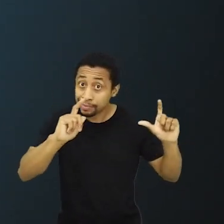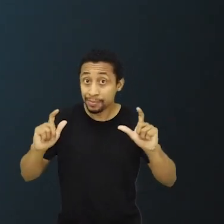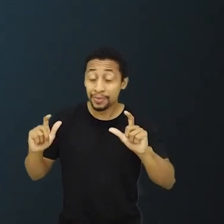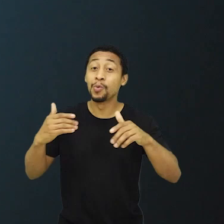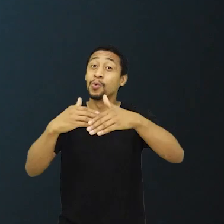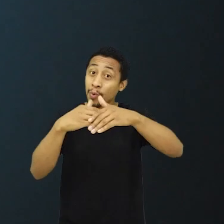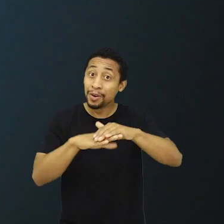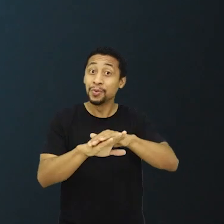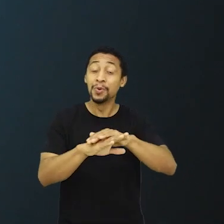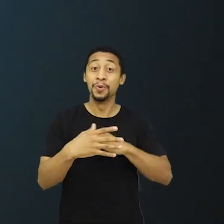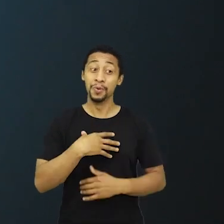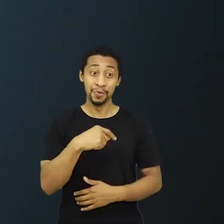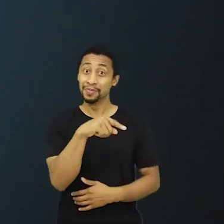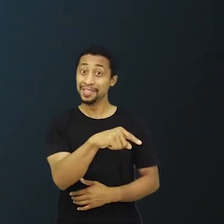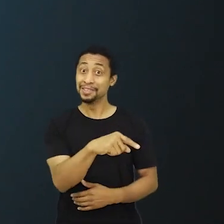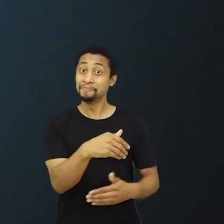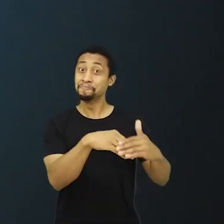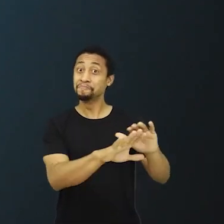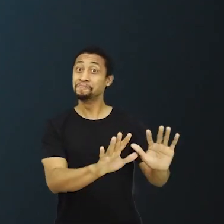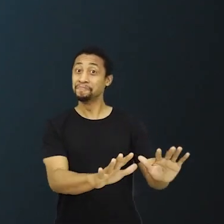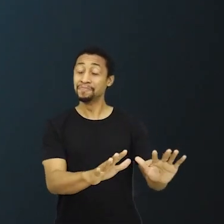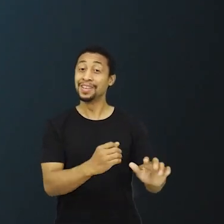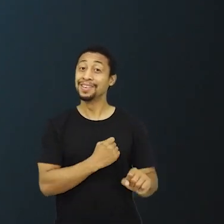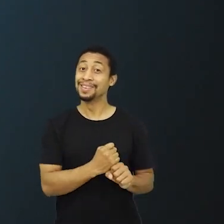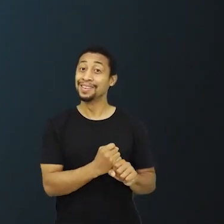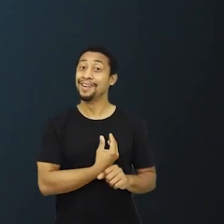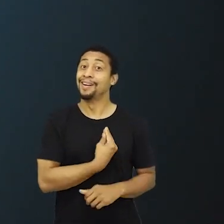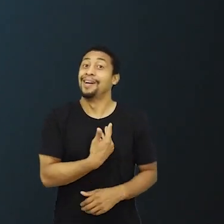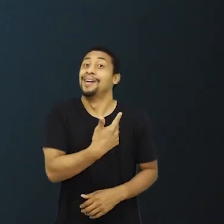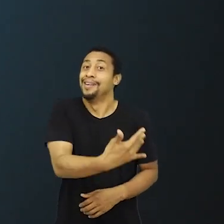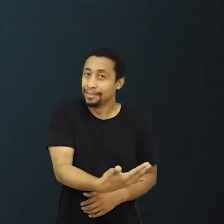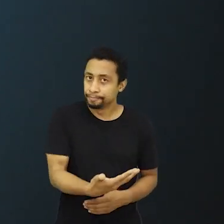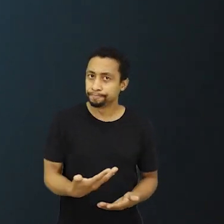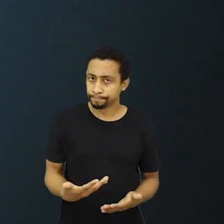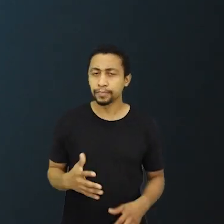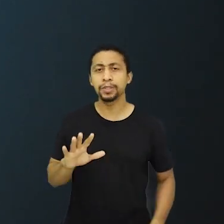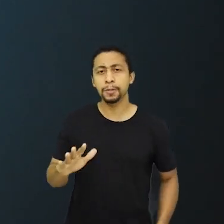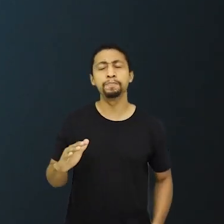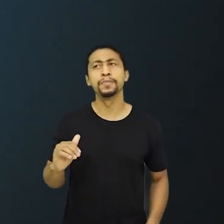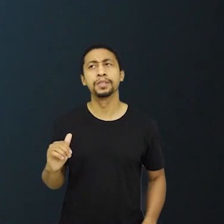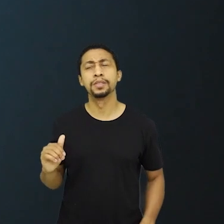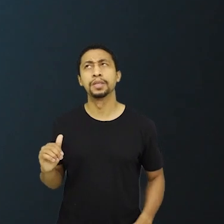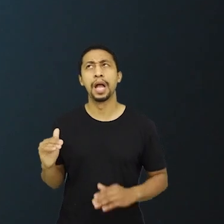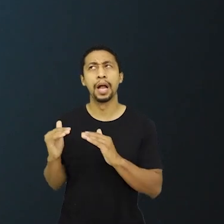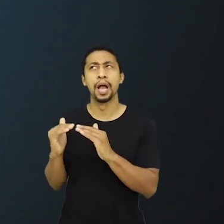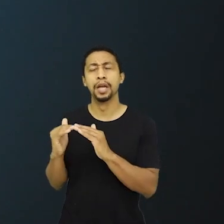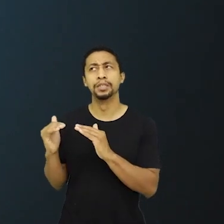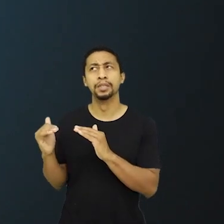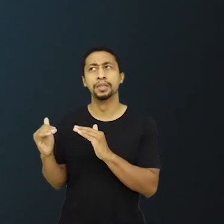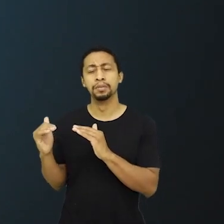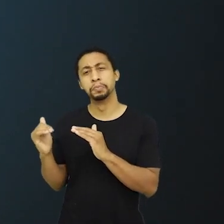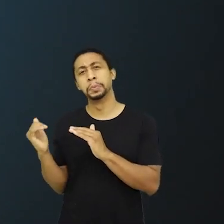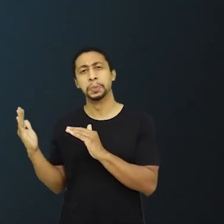e que ele guardou a vida inteira. Ele tinha, do lado na casa da Clarice,